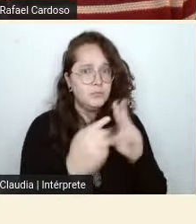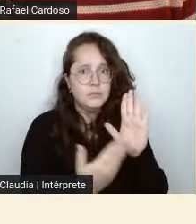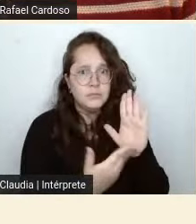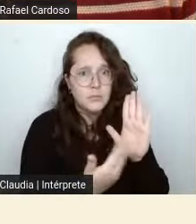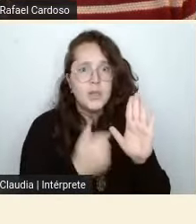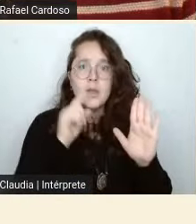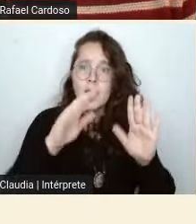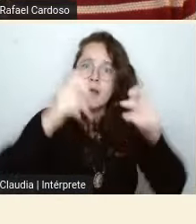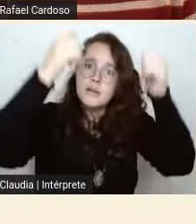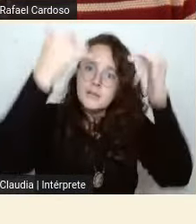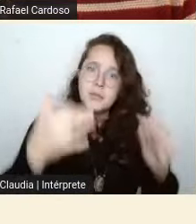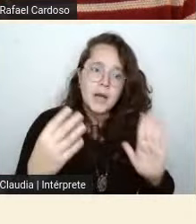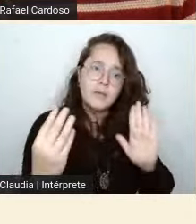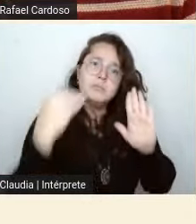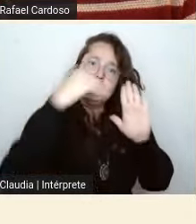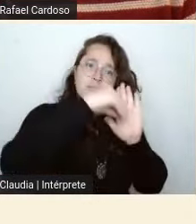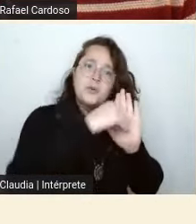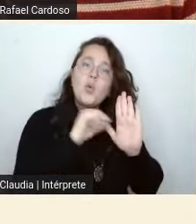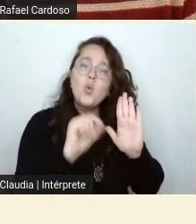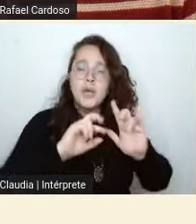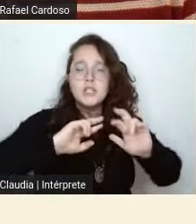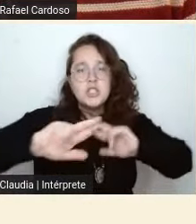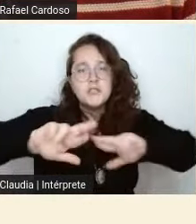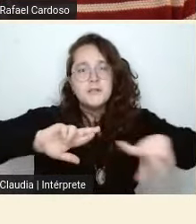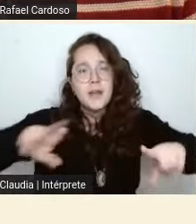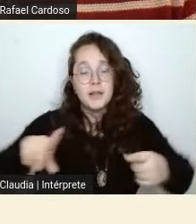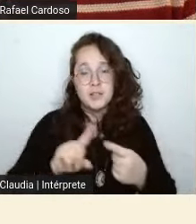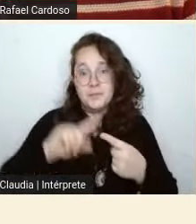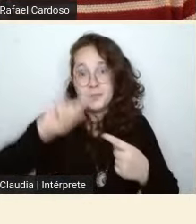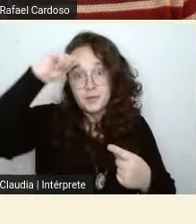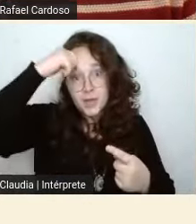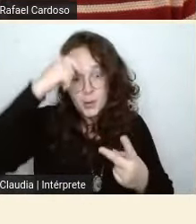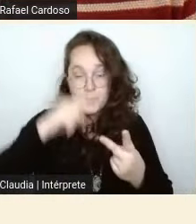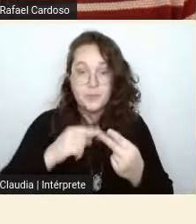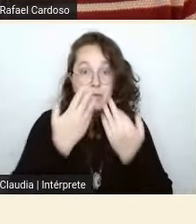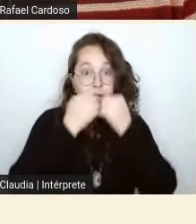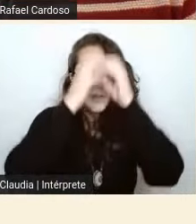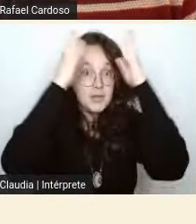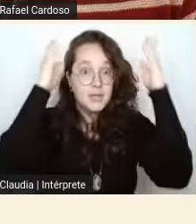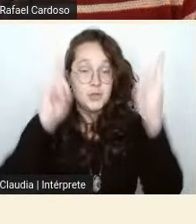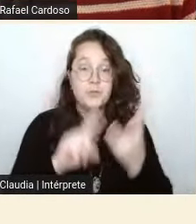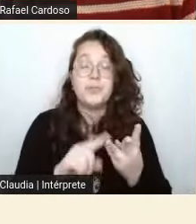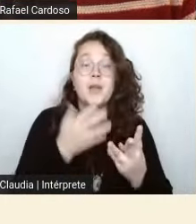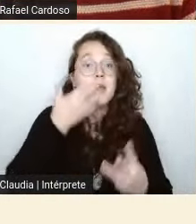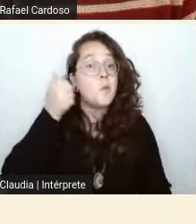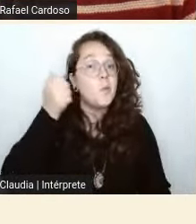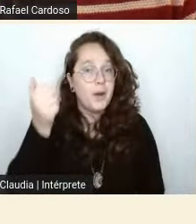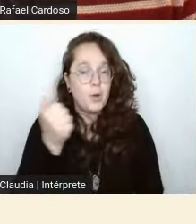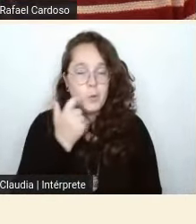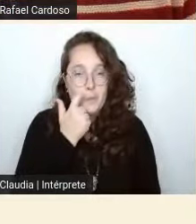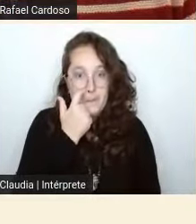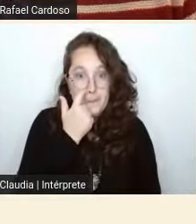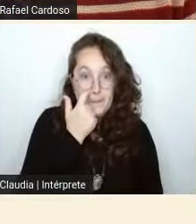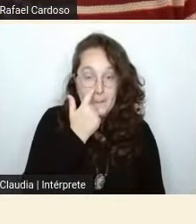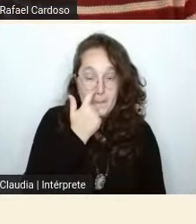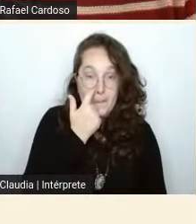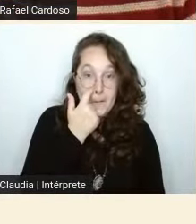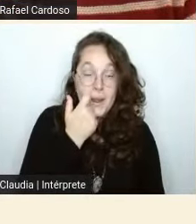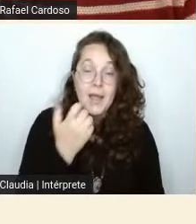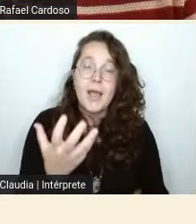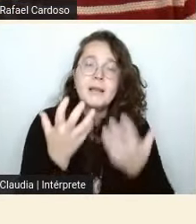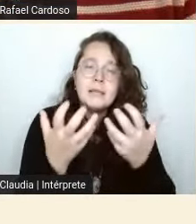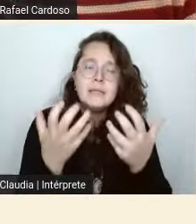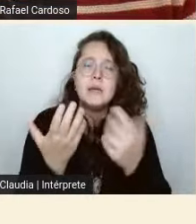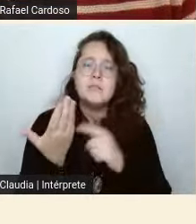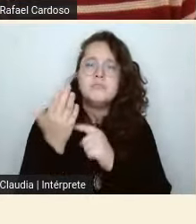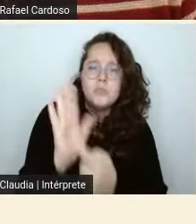do índio e do branco com o propósito de colocar o estudo da mestiçagem em novo patamar, supostamente